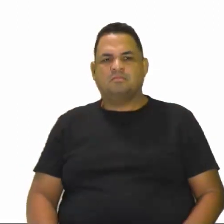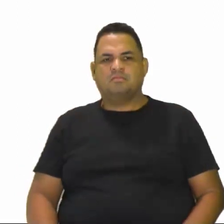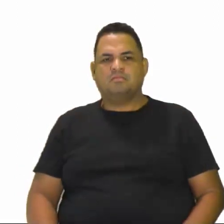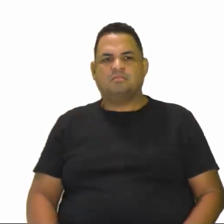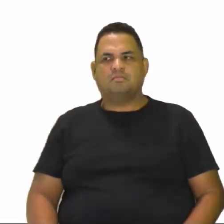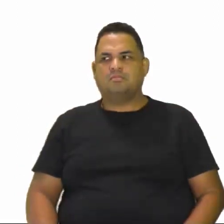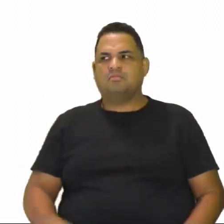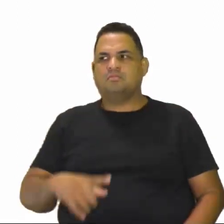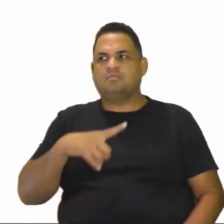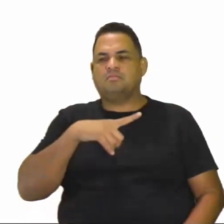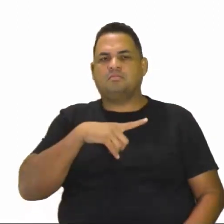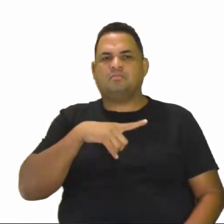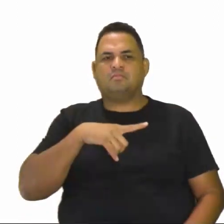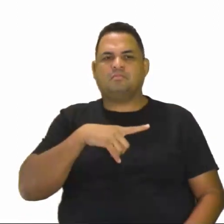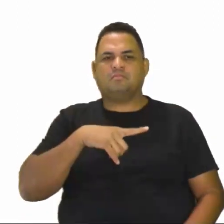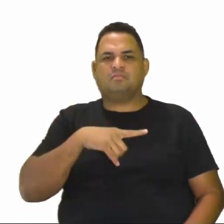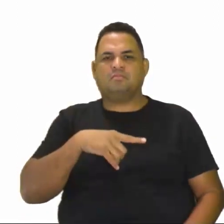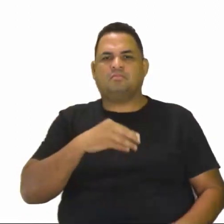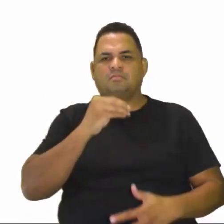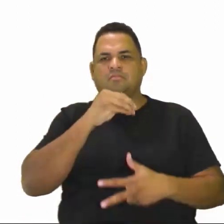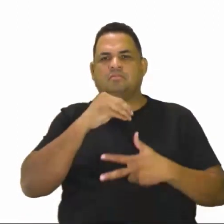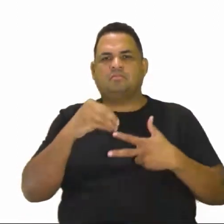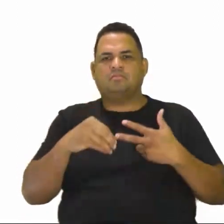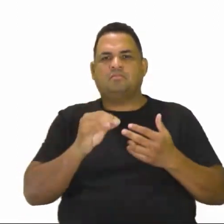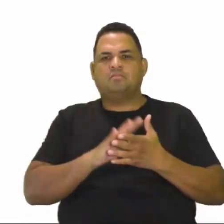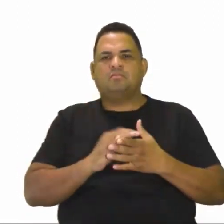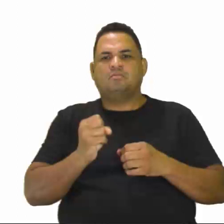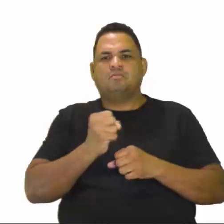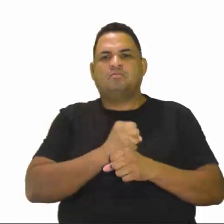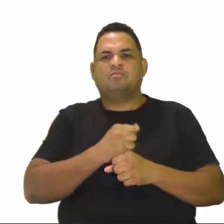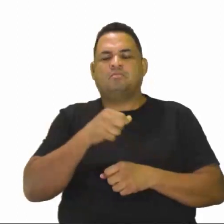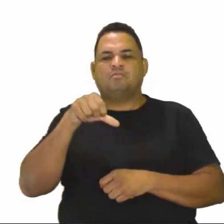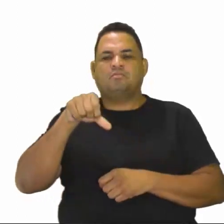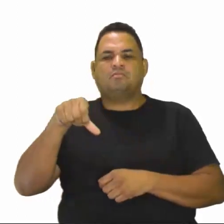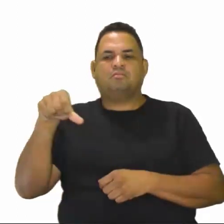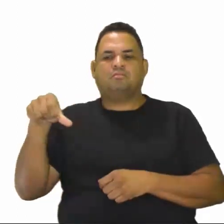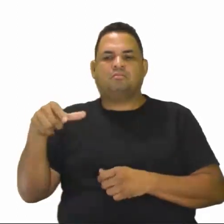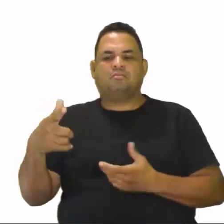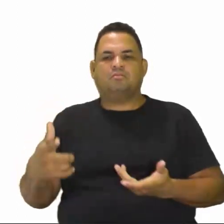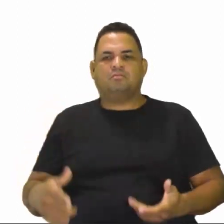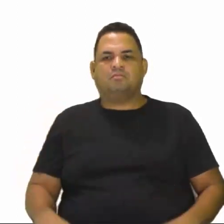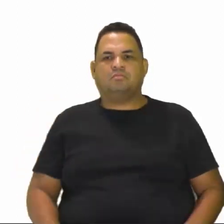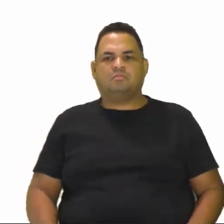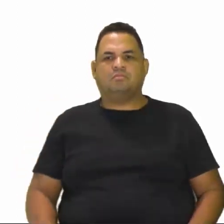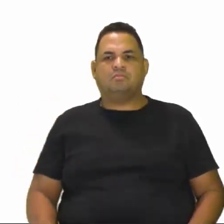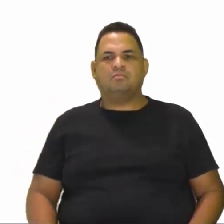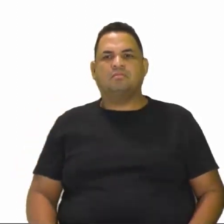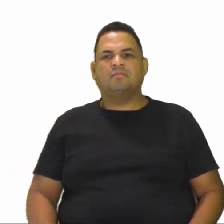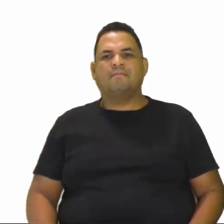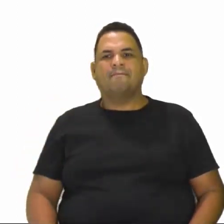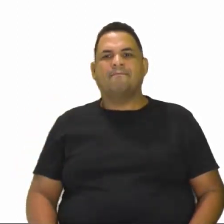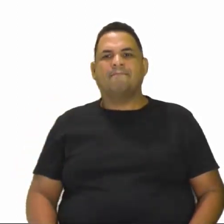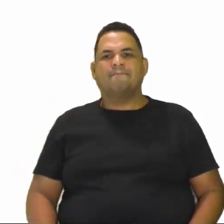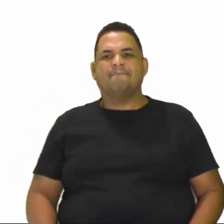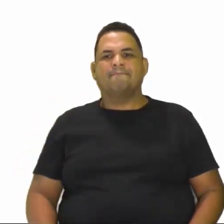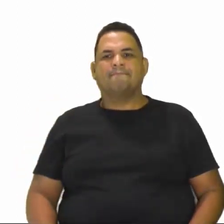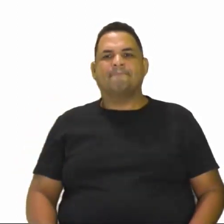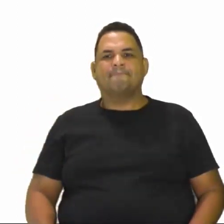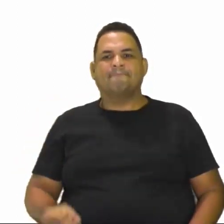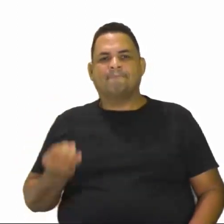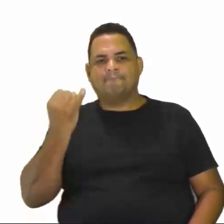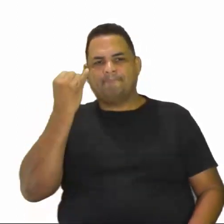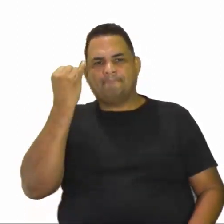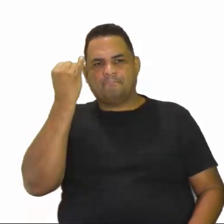Aqui a gente tem um Enem bem antigo, lá de 99, acho que vocês nem eram nascidos. Mas olha só o que diz.